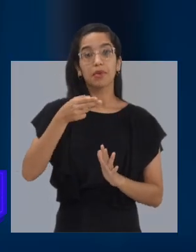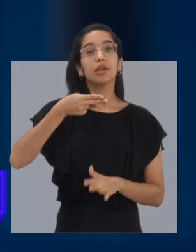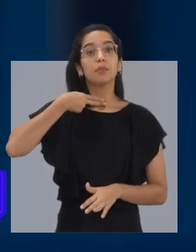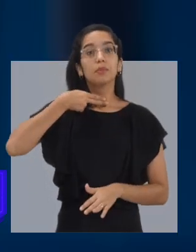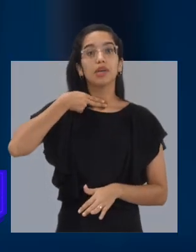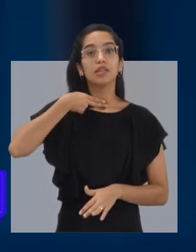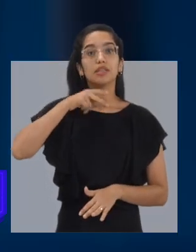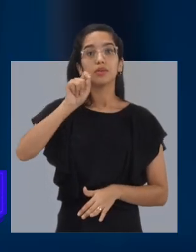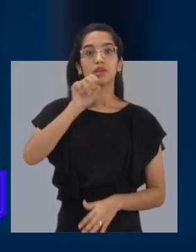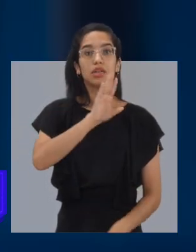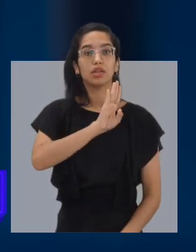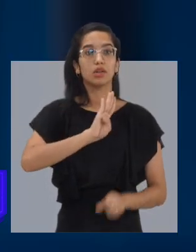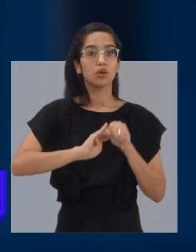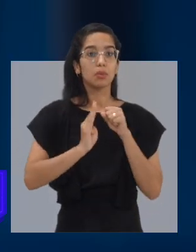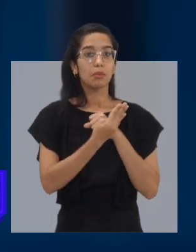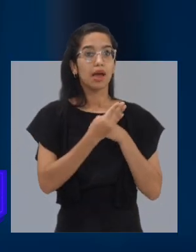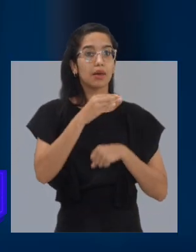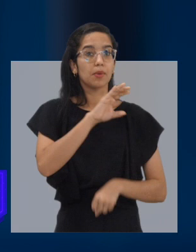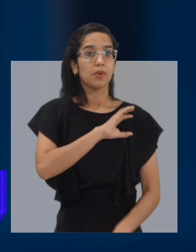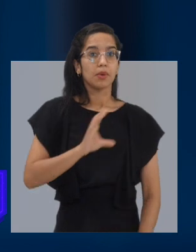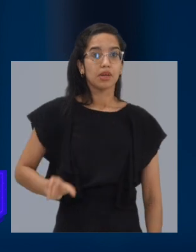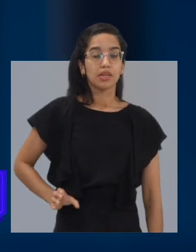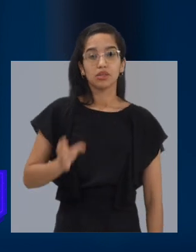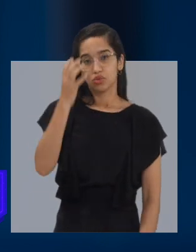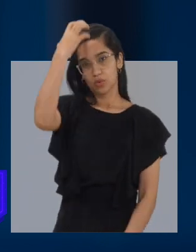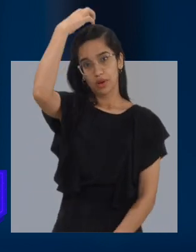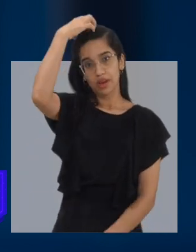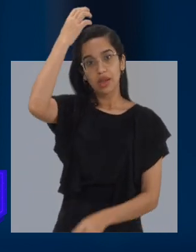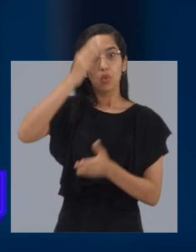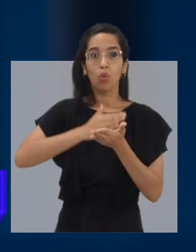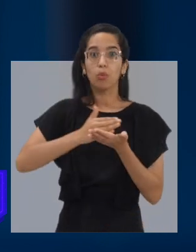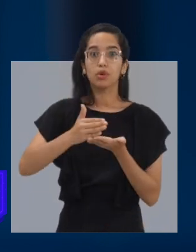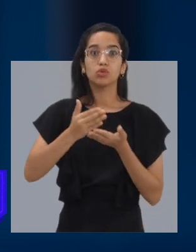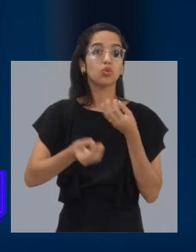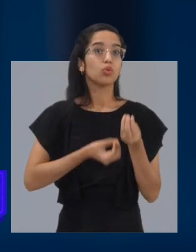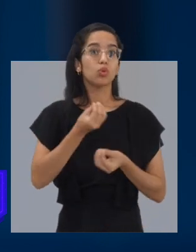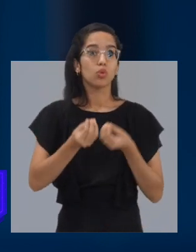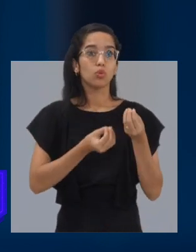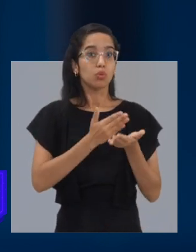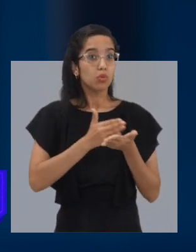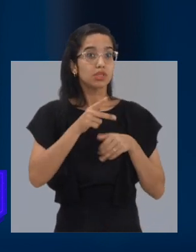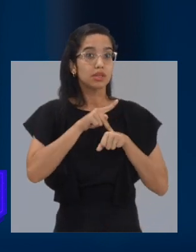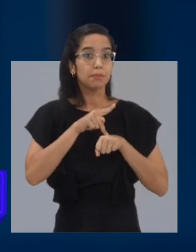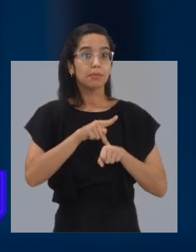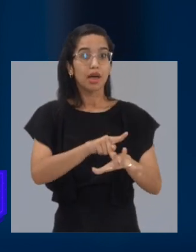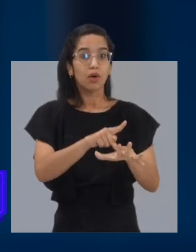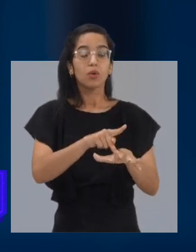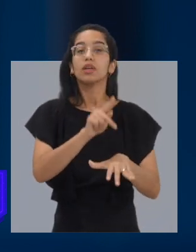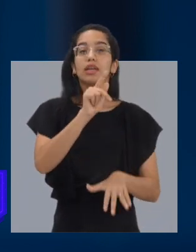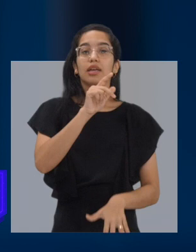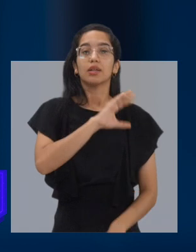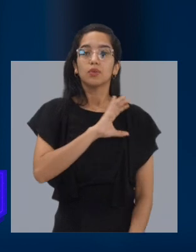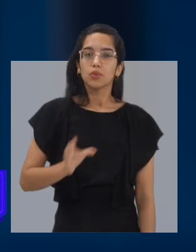O bairro Cristo Rei, na verdade, se constituiu a partir da paróquia do Cristo Rei. Então, lá